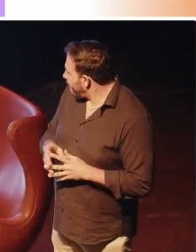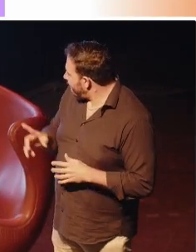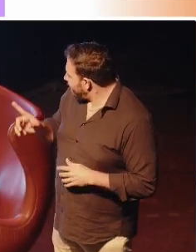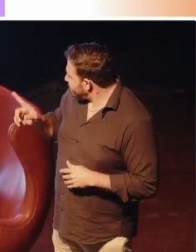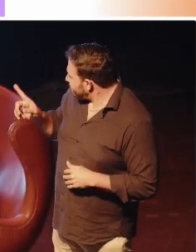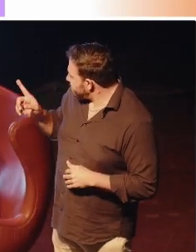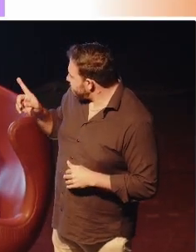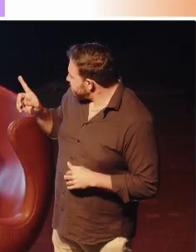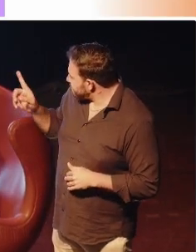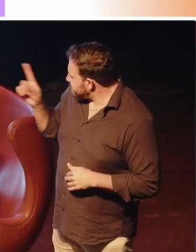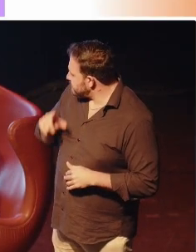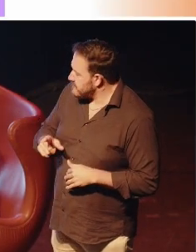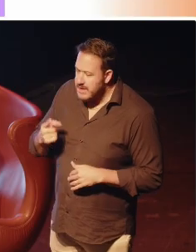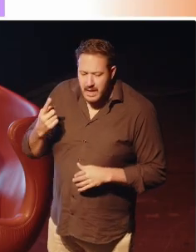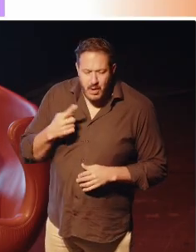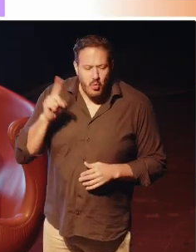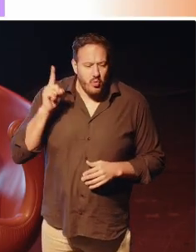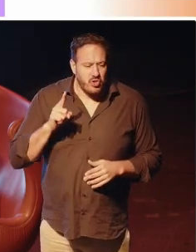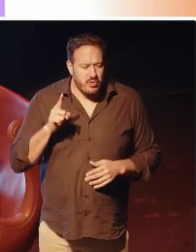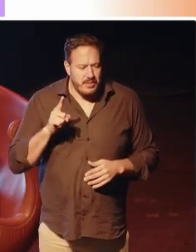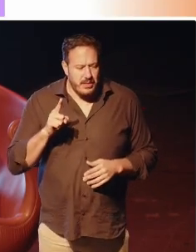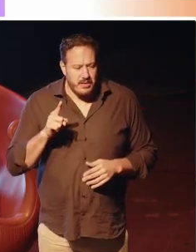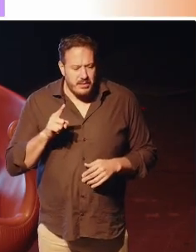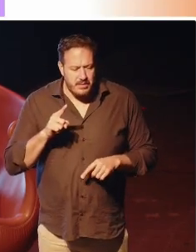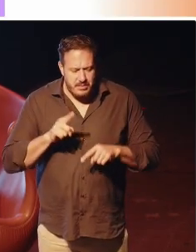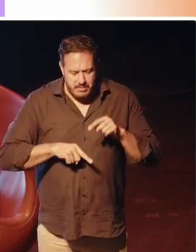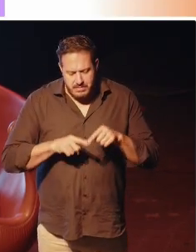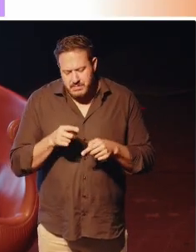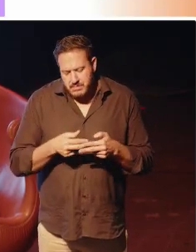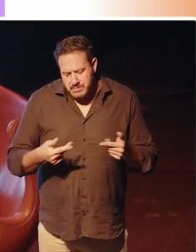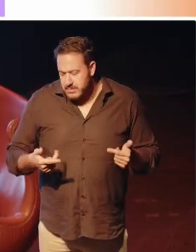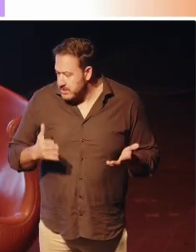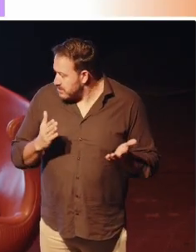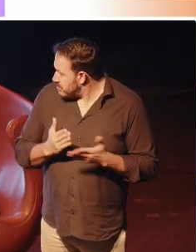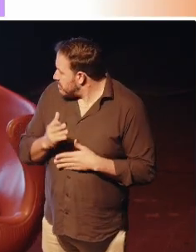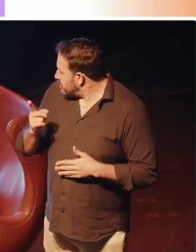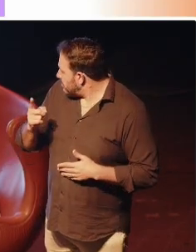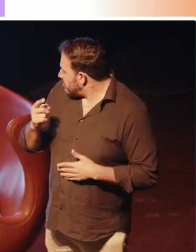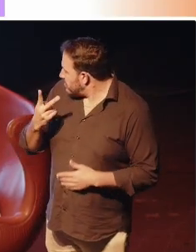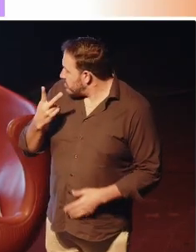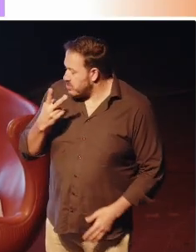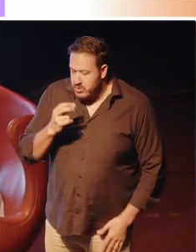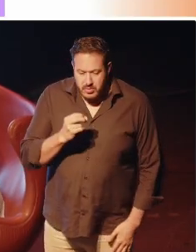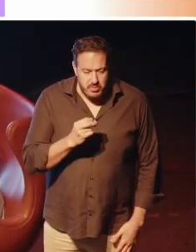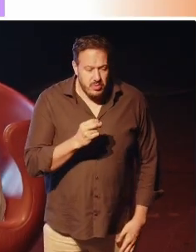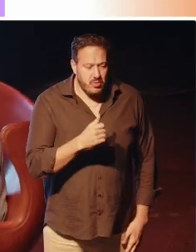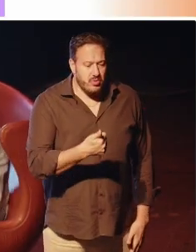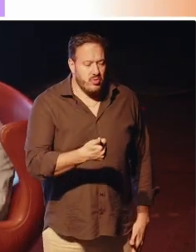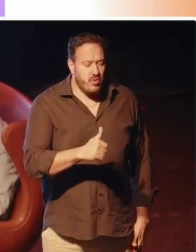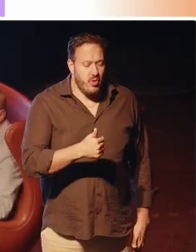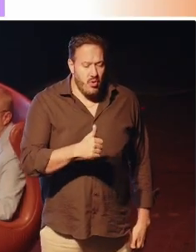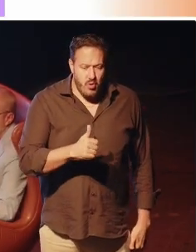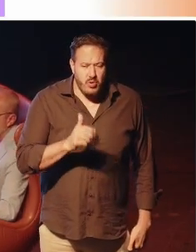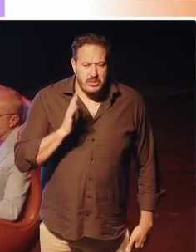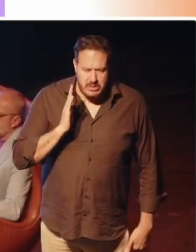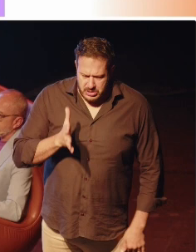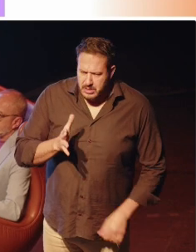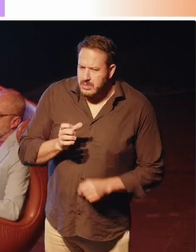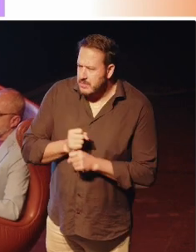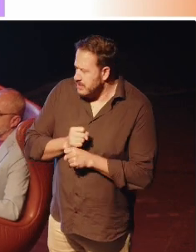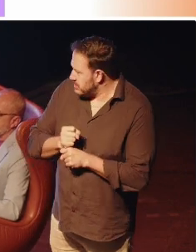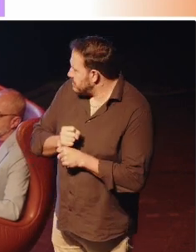Então, a última substância que foi aprovada foi a memantira em 2011 aqui no Brasil, já há bastante tempo,